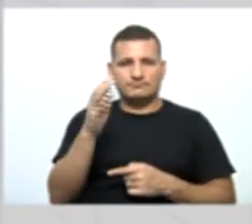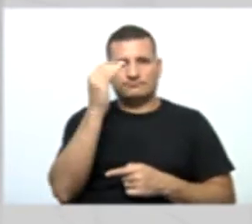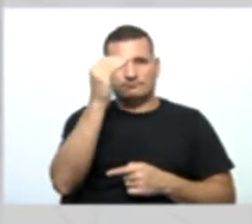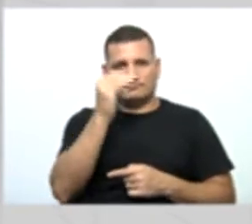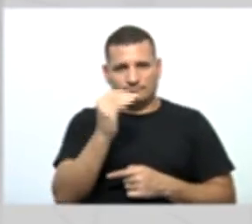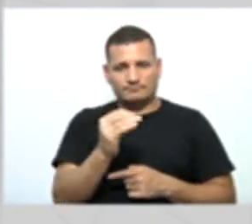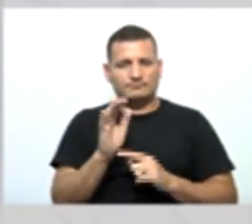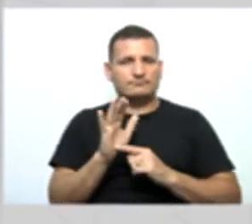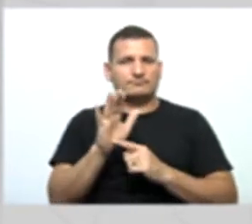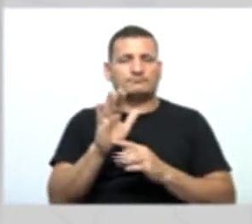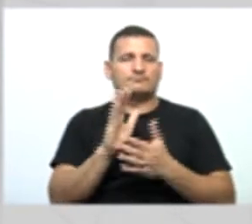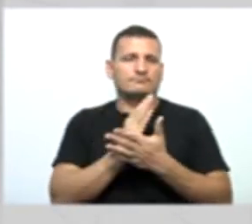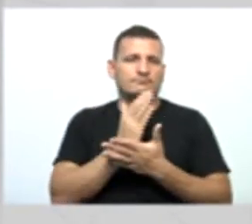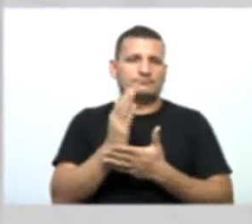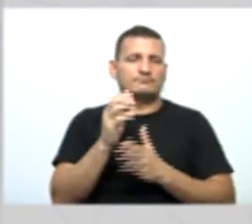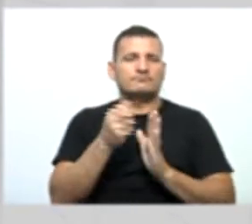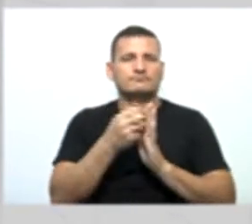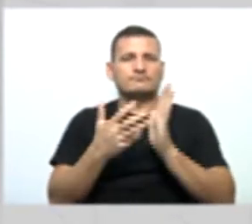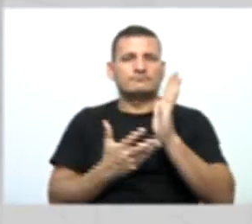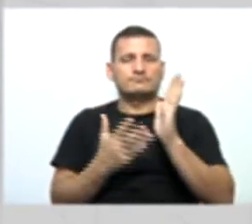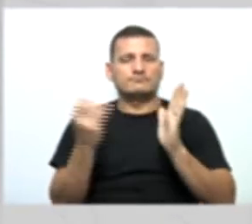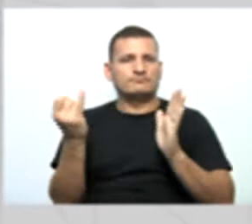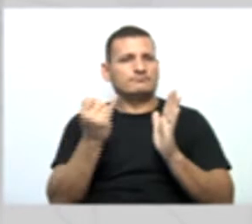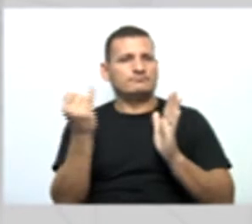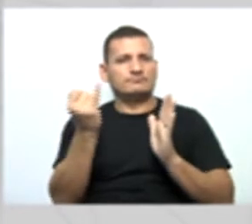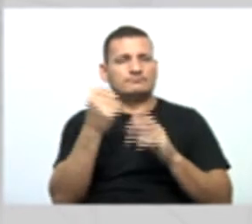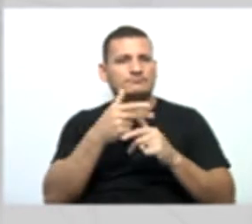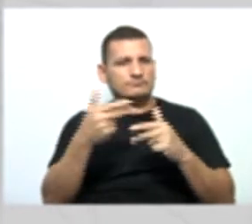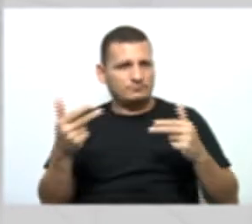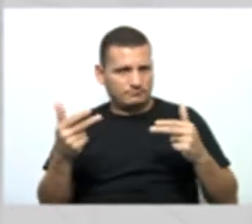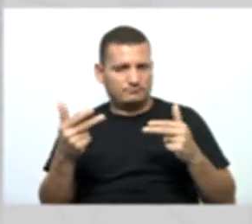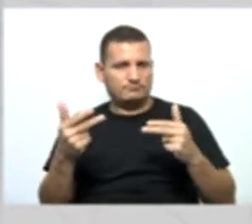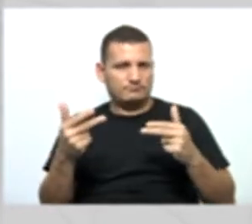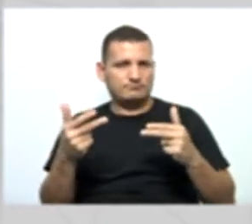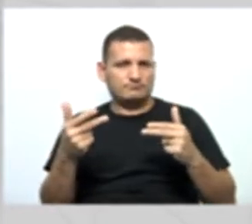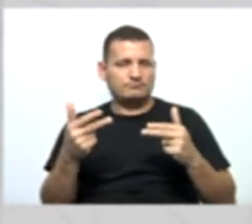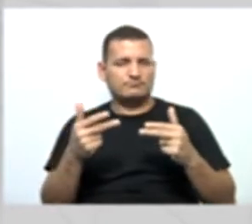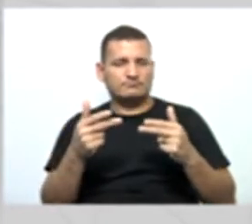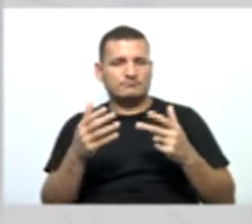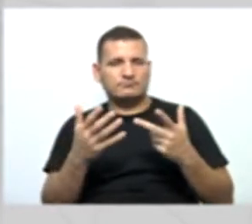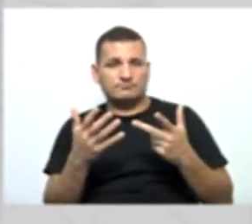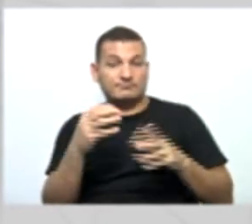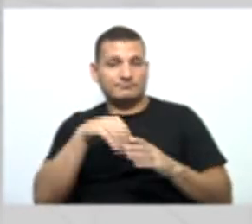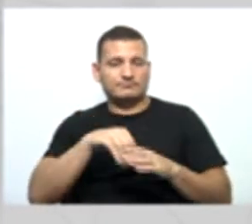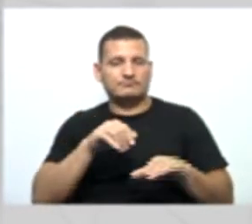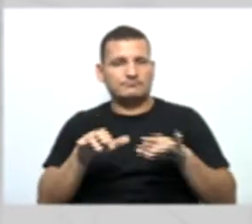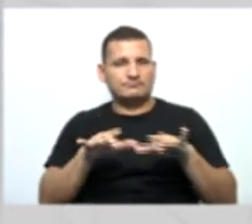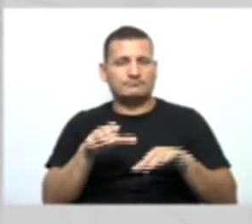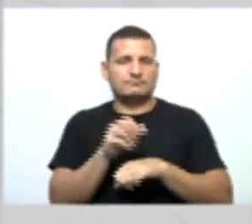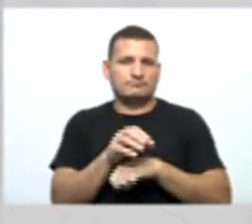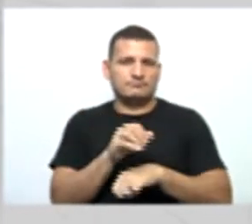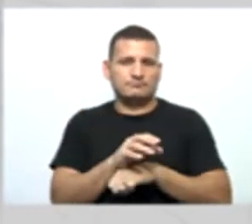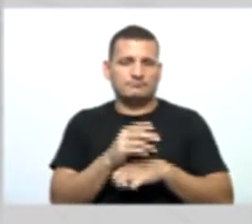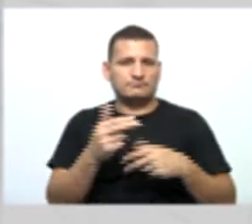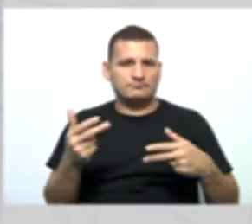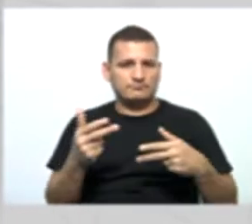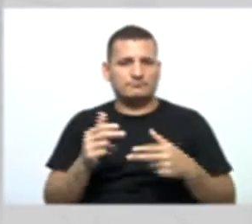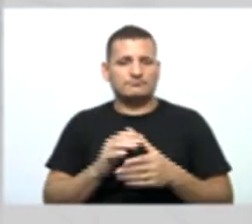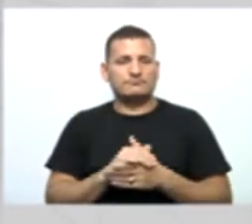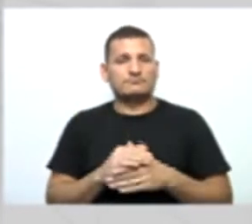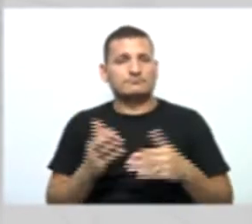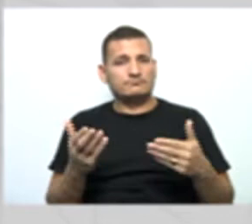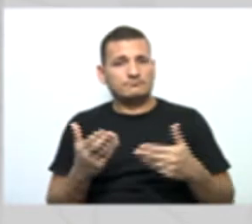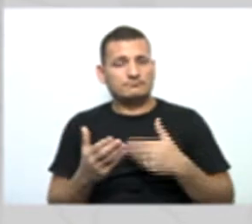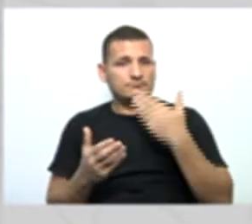especificar alguns aspectos importantes dos objetos quando tratamos de programação orientada a objetos. Certo? Peço para